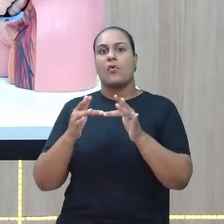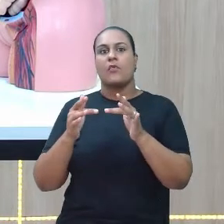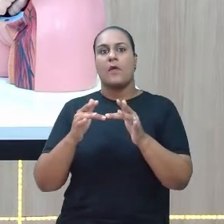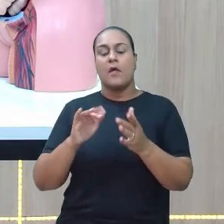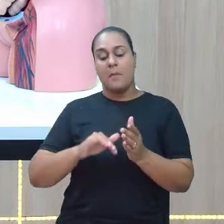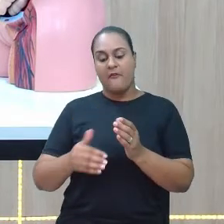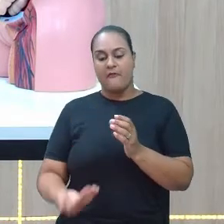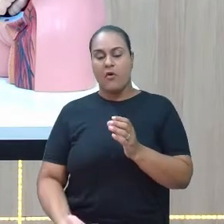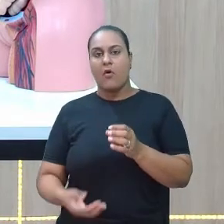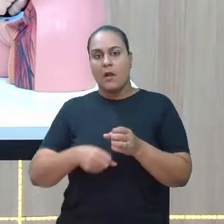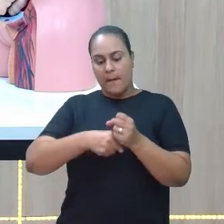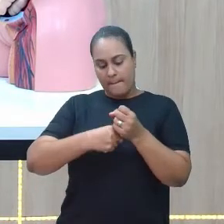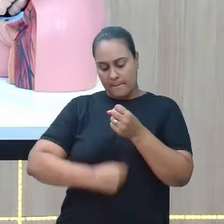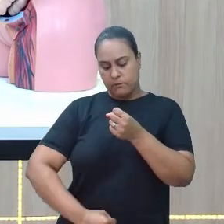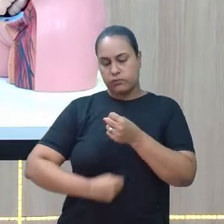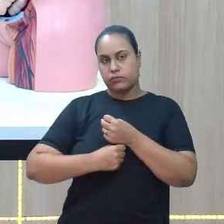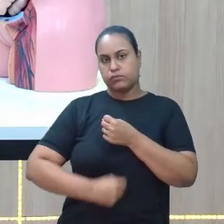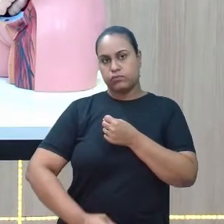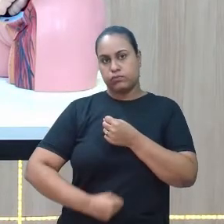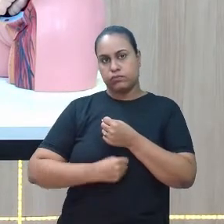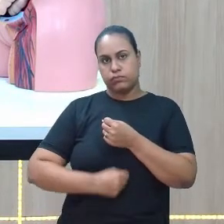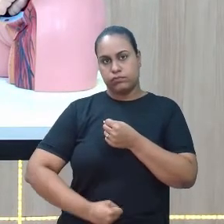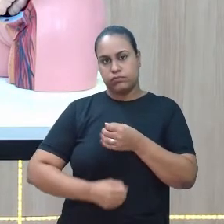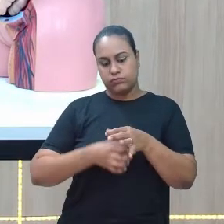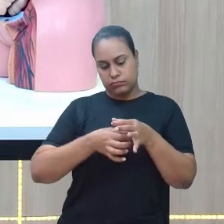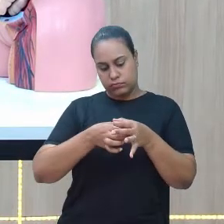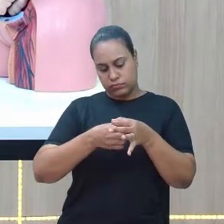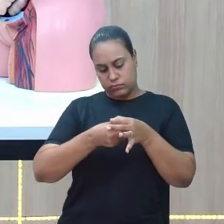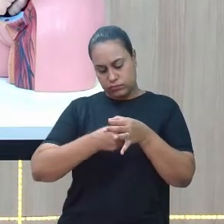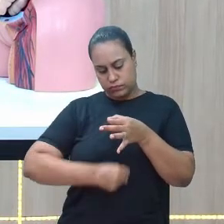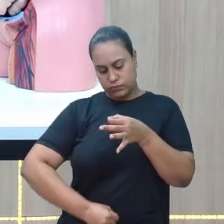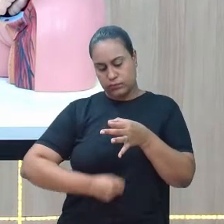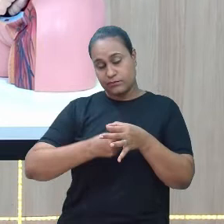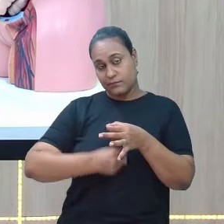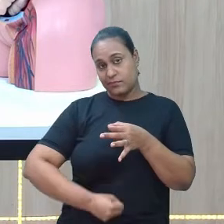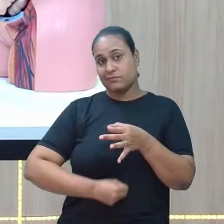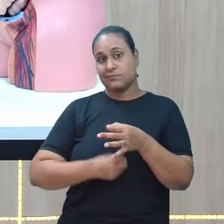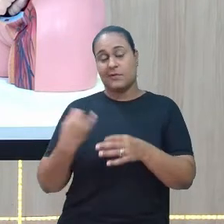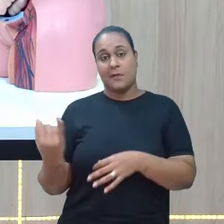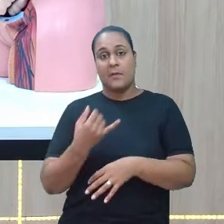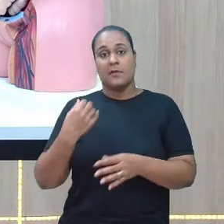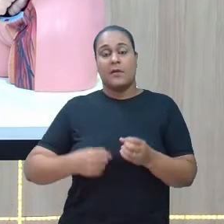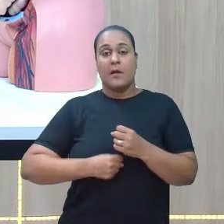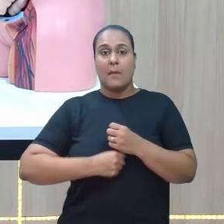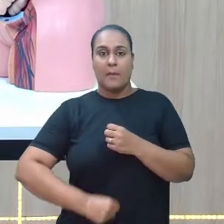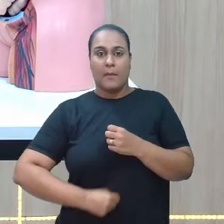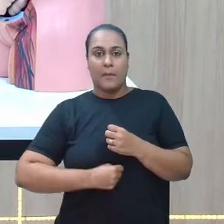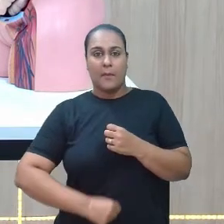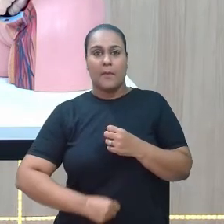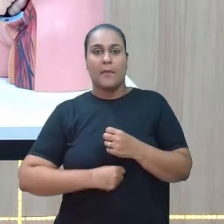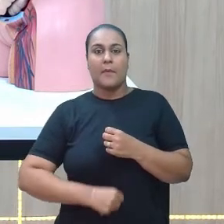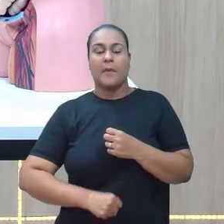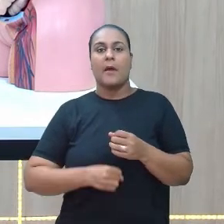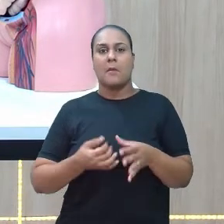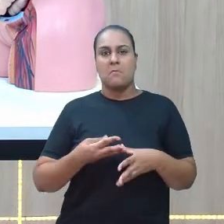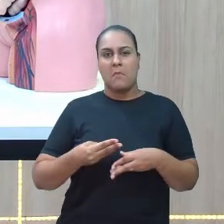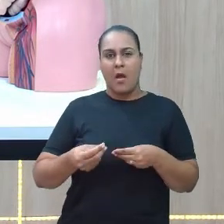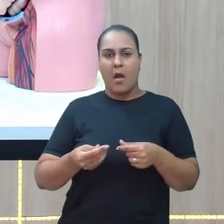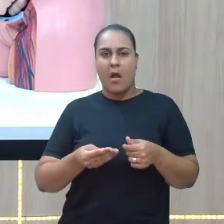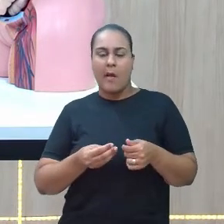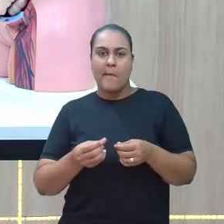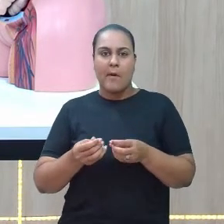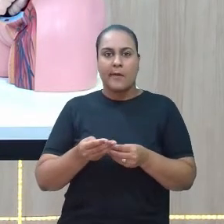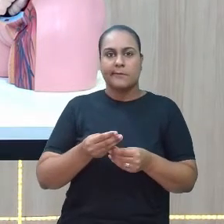externo e eliminar as fezes. Então, é importante que essas fezes elas estejam mucosas para que